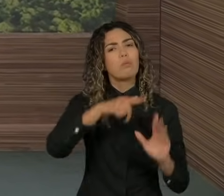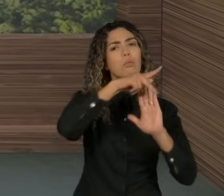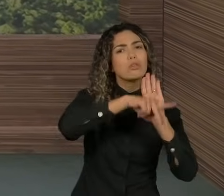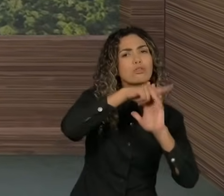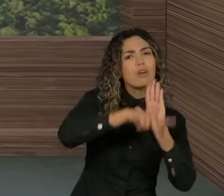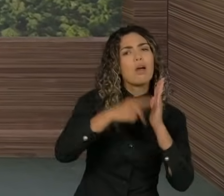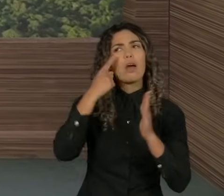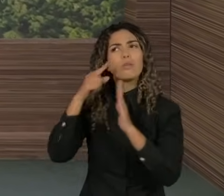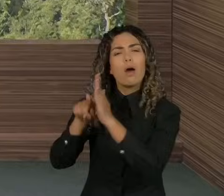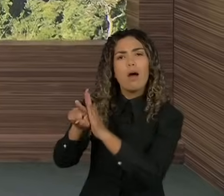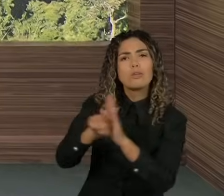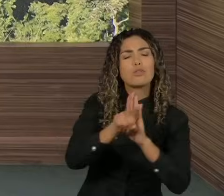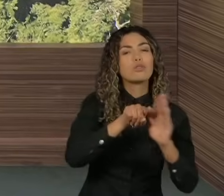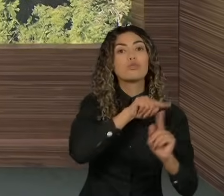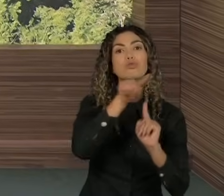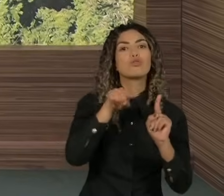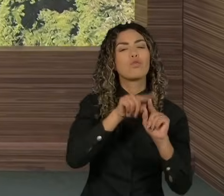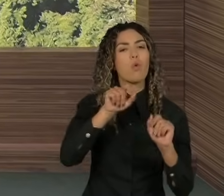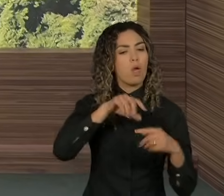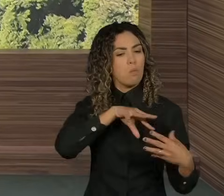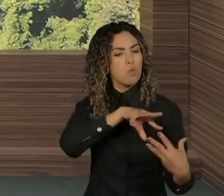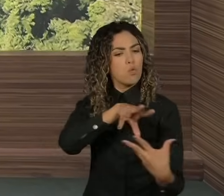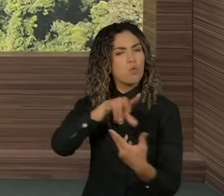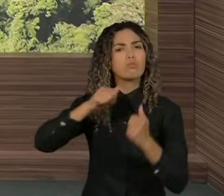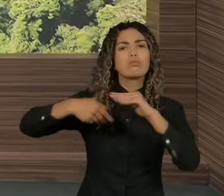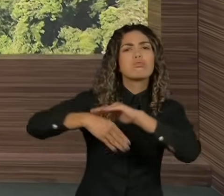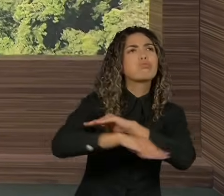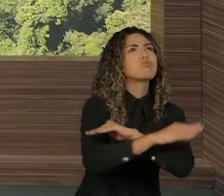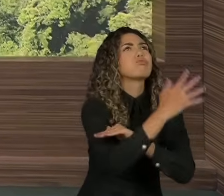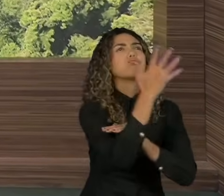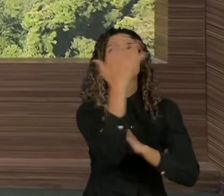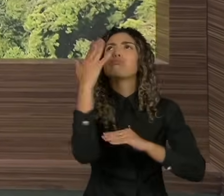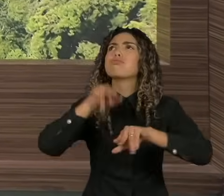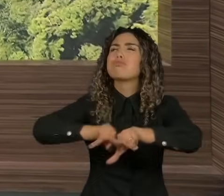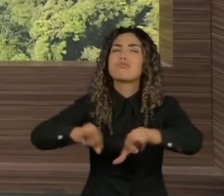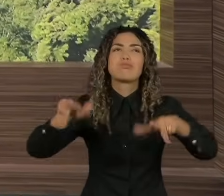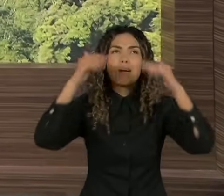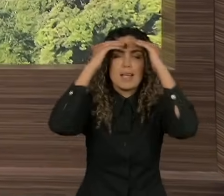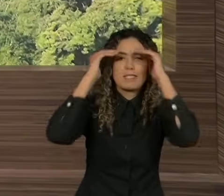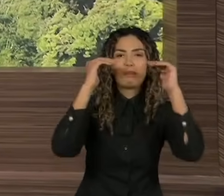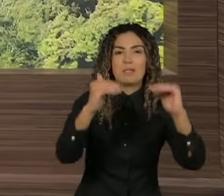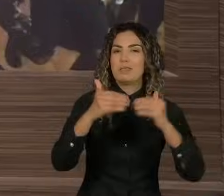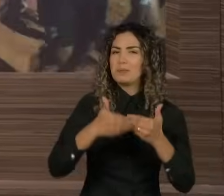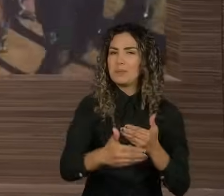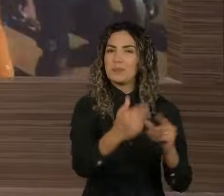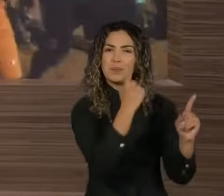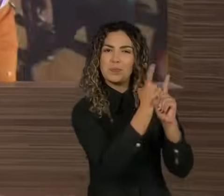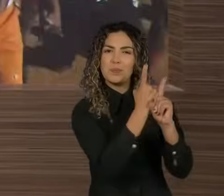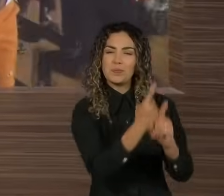pesquisas em busca de um mundo que respeite a diversidade de formas de vida. Até lá!